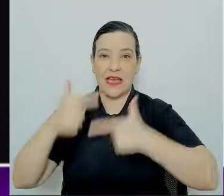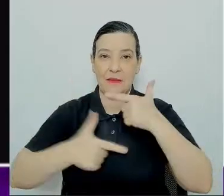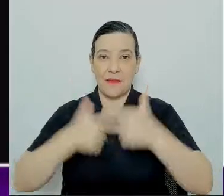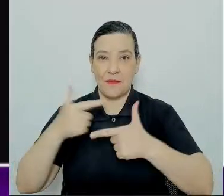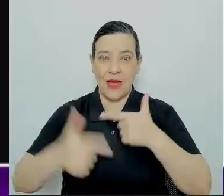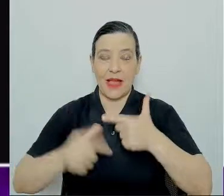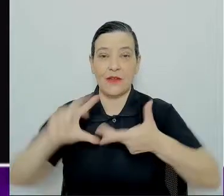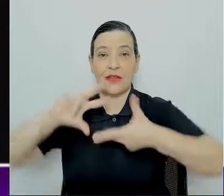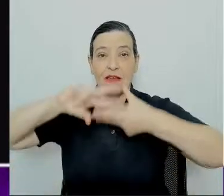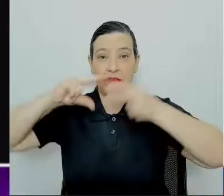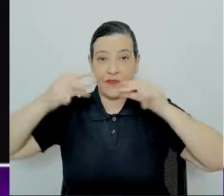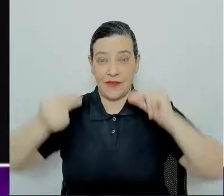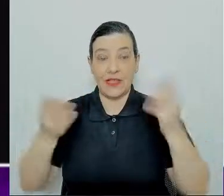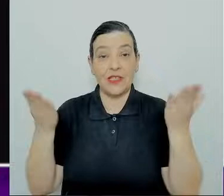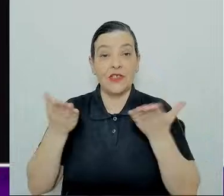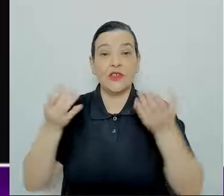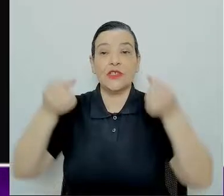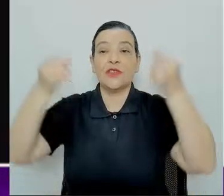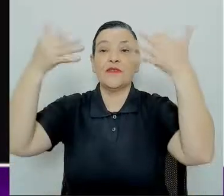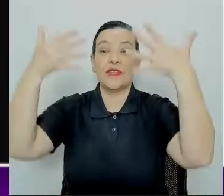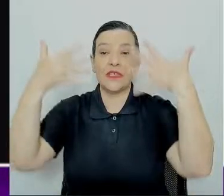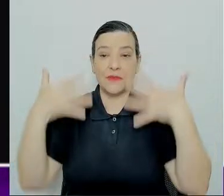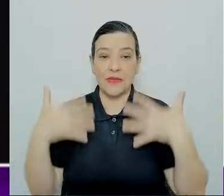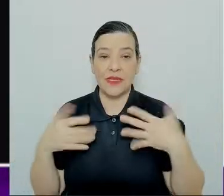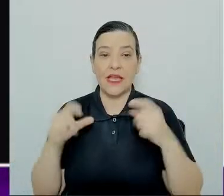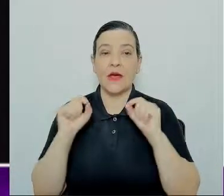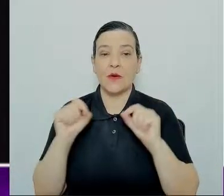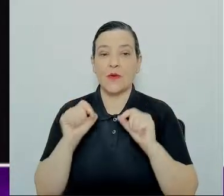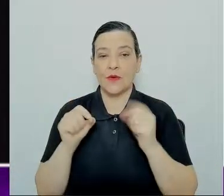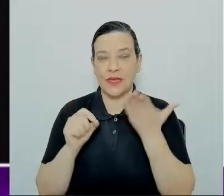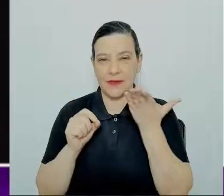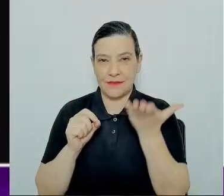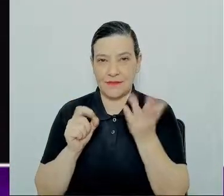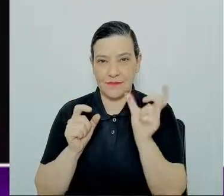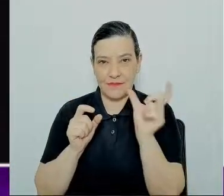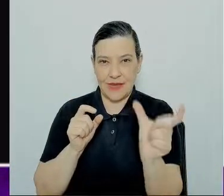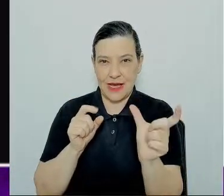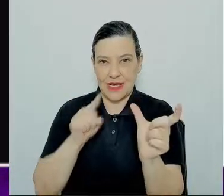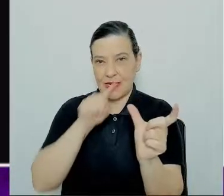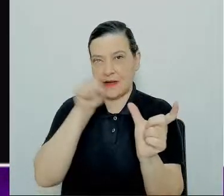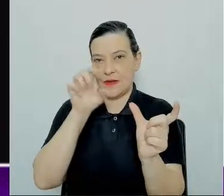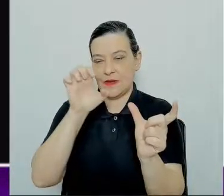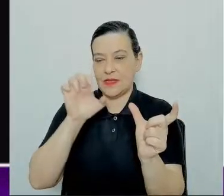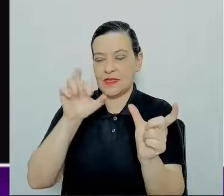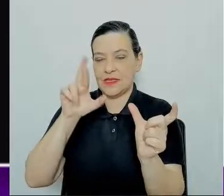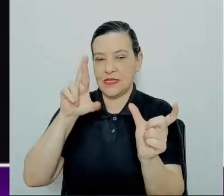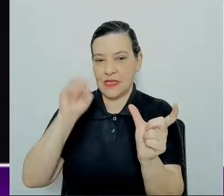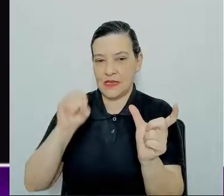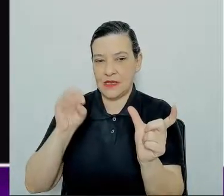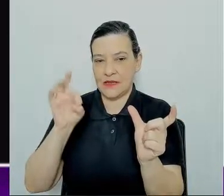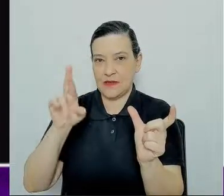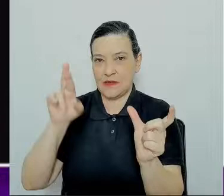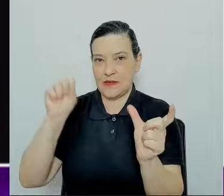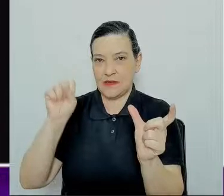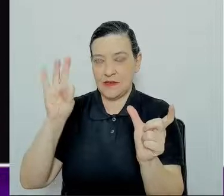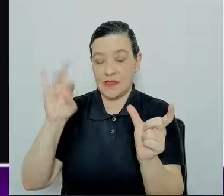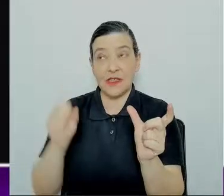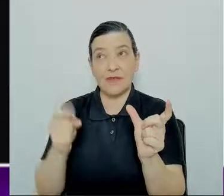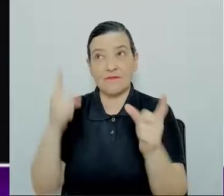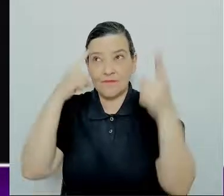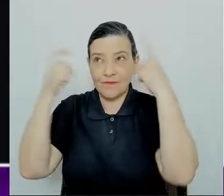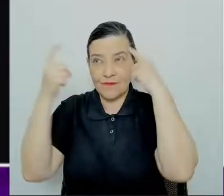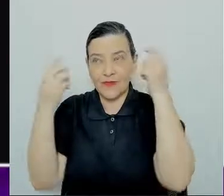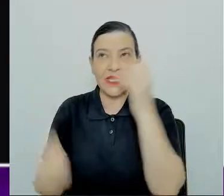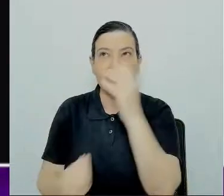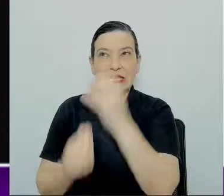falar hoje para vocês sobre Zero Trust, a parte de arquitetura, onde a gente desenvolve estratégias de segurança